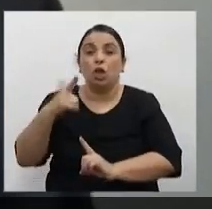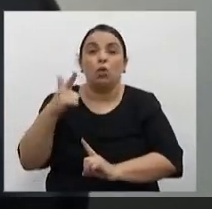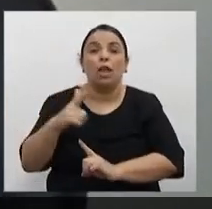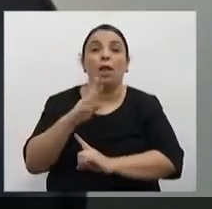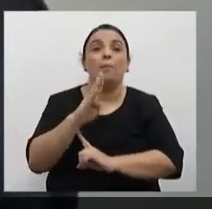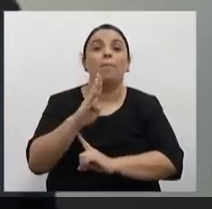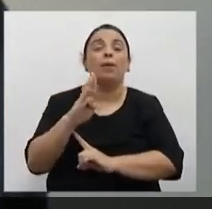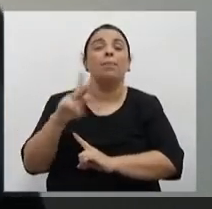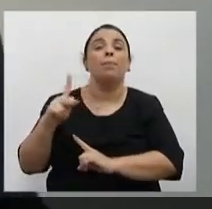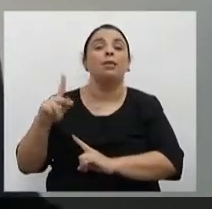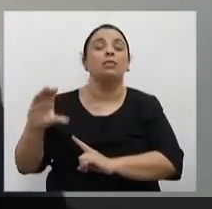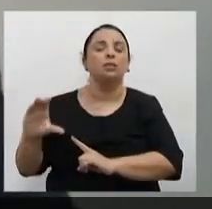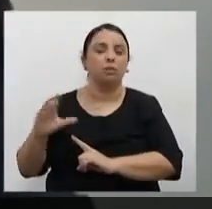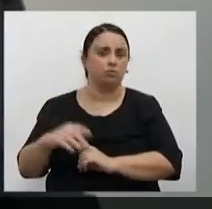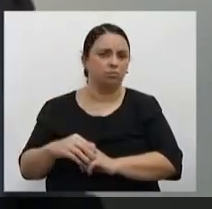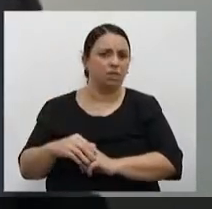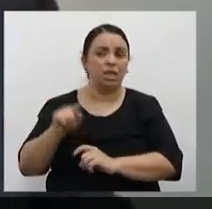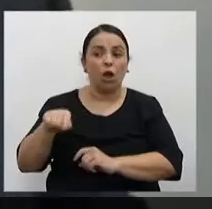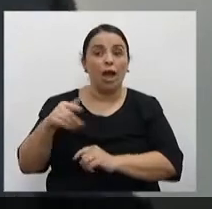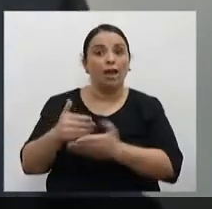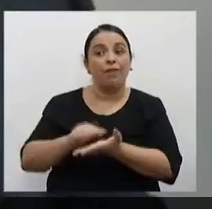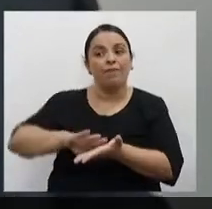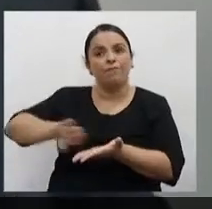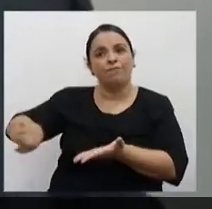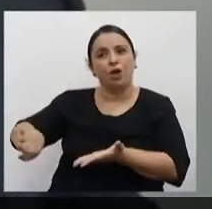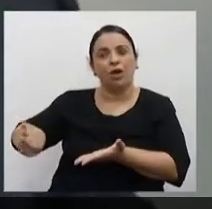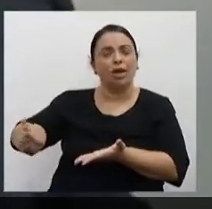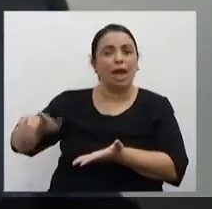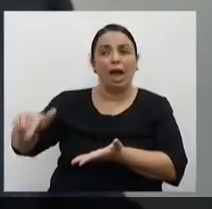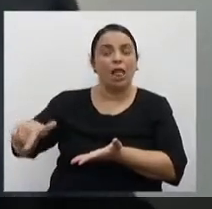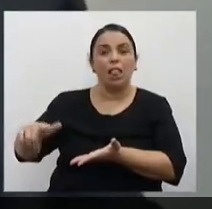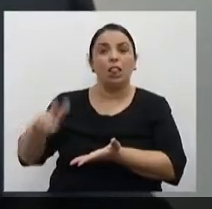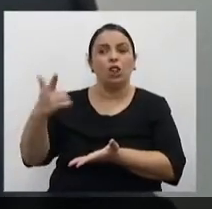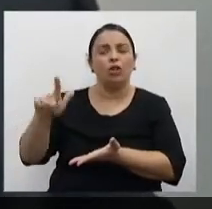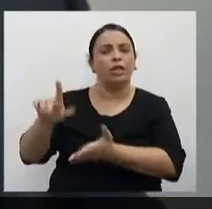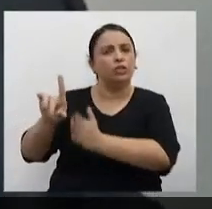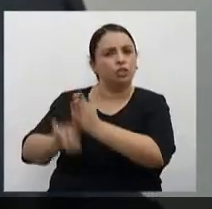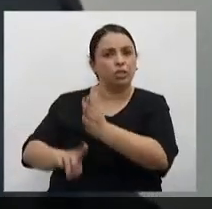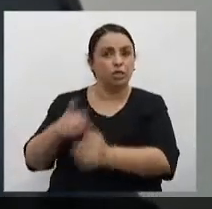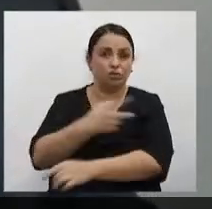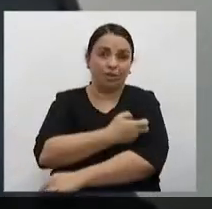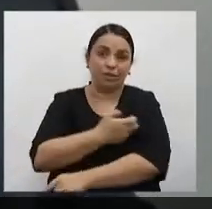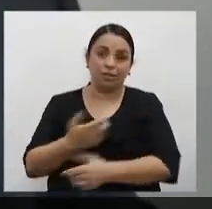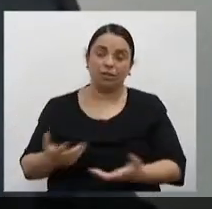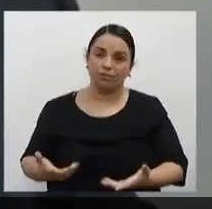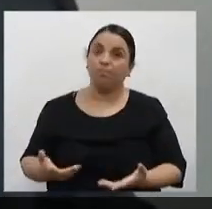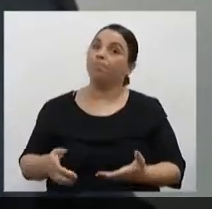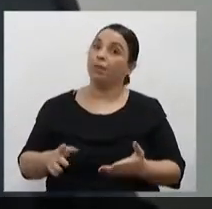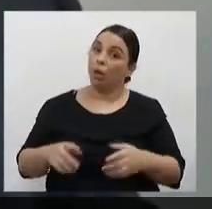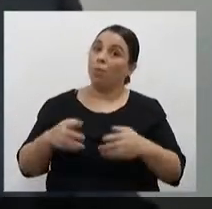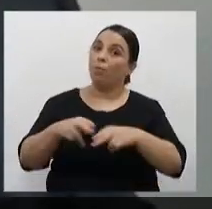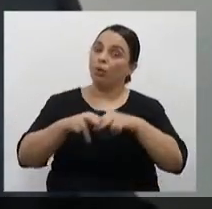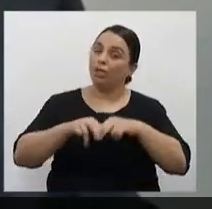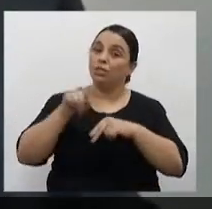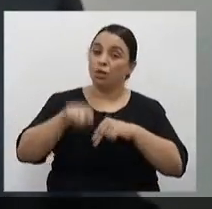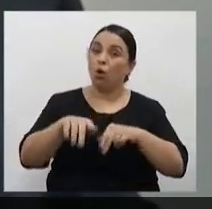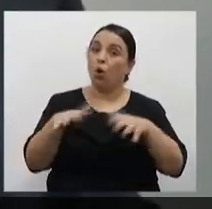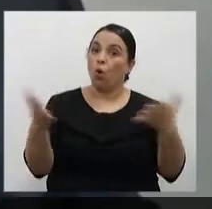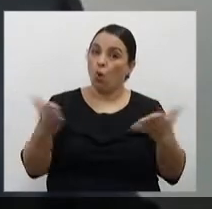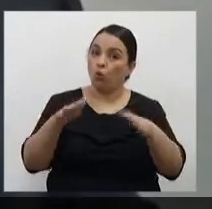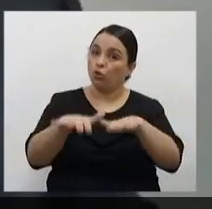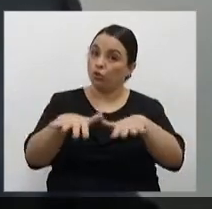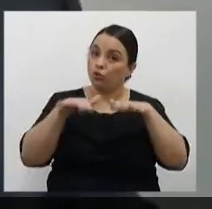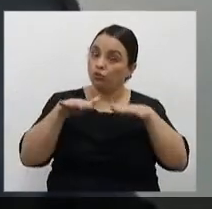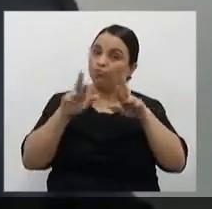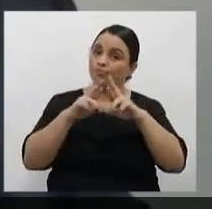BPC. Então, professor Wendel, acredito que não será em vão essa nossa audiência pública. Além do conhecimento adquirido